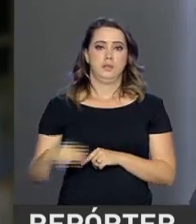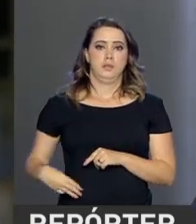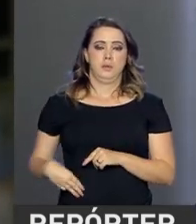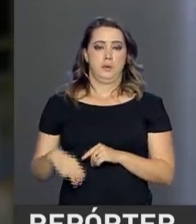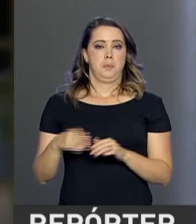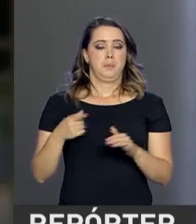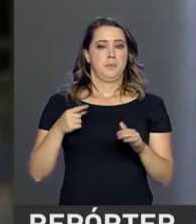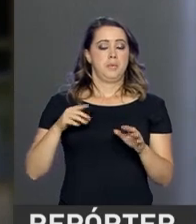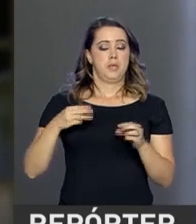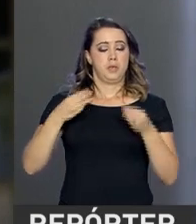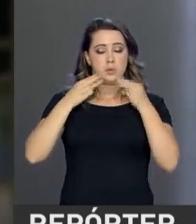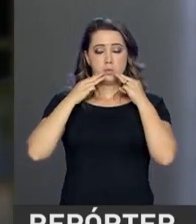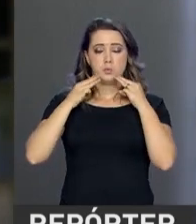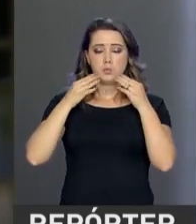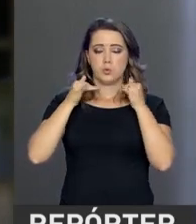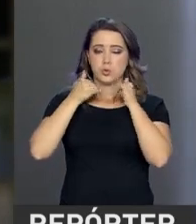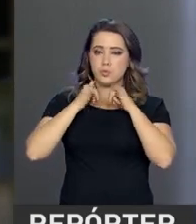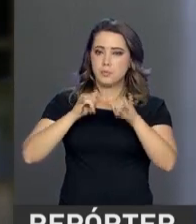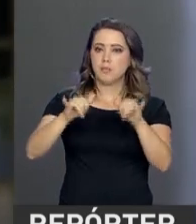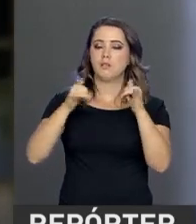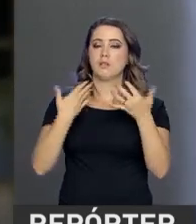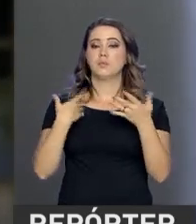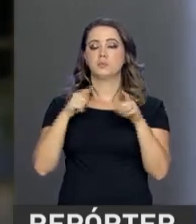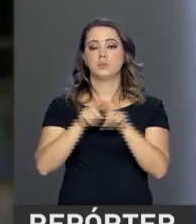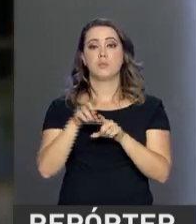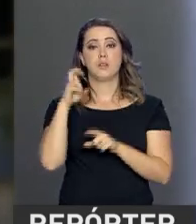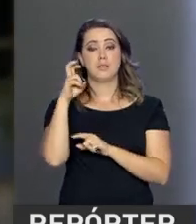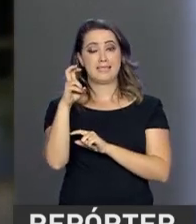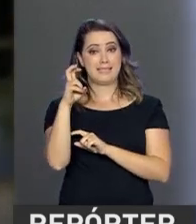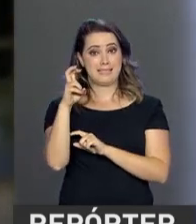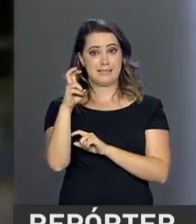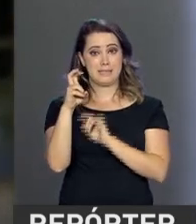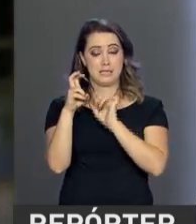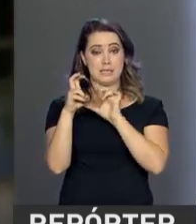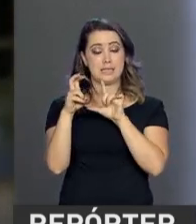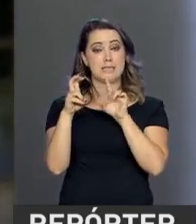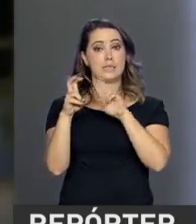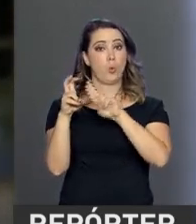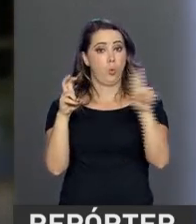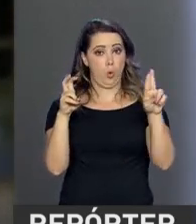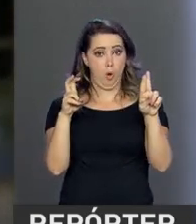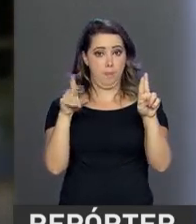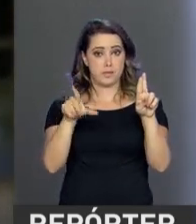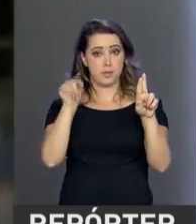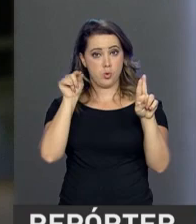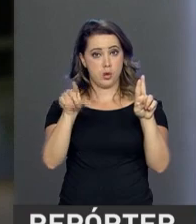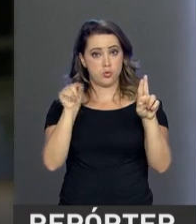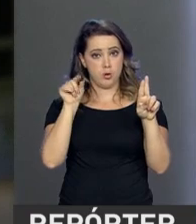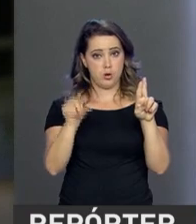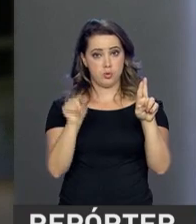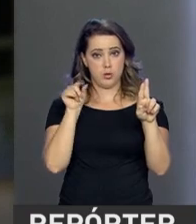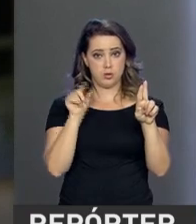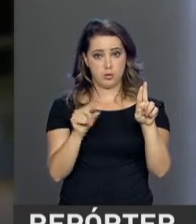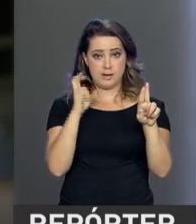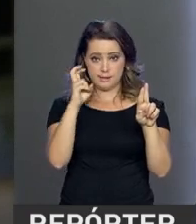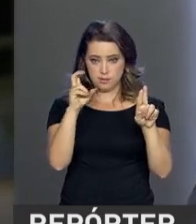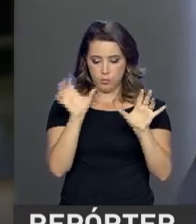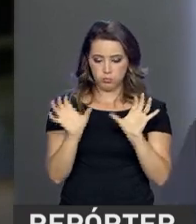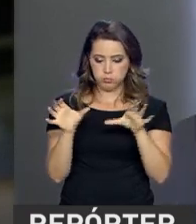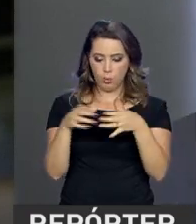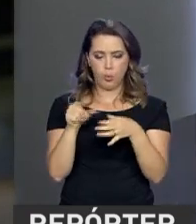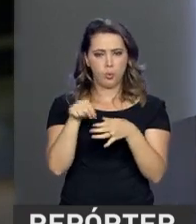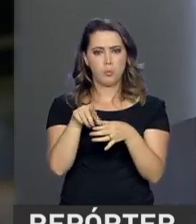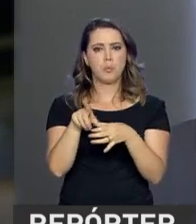energia moreira franco são cinco nomes aí pra comprou compor a diretoria da agência nacional de mineração órgão que foi criado